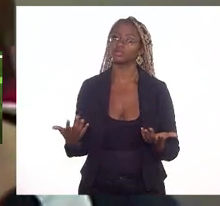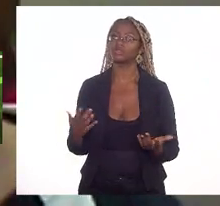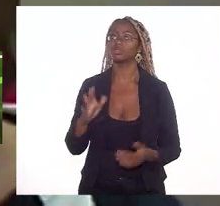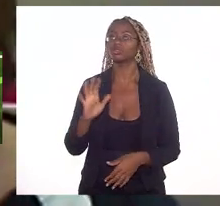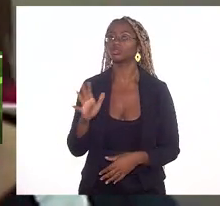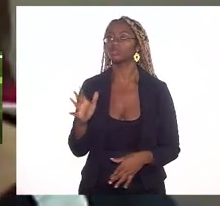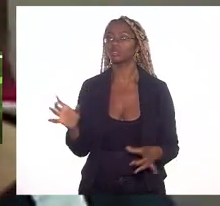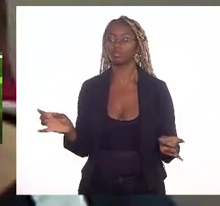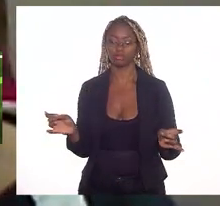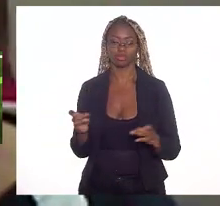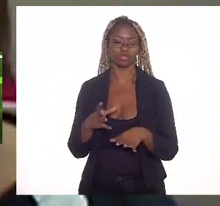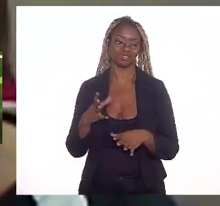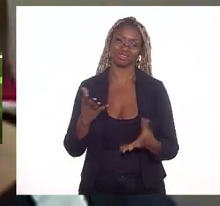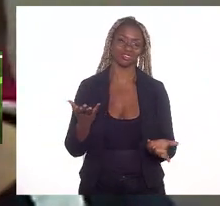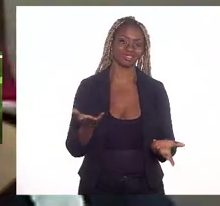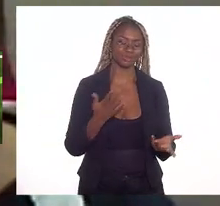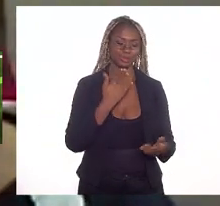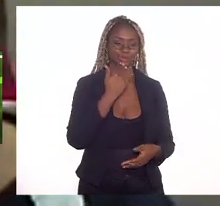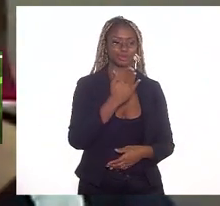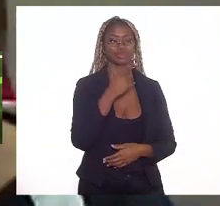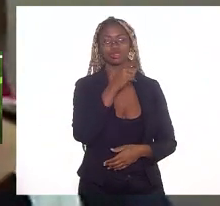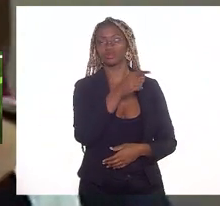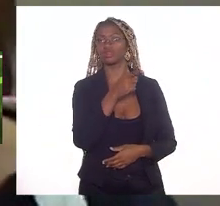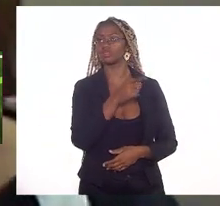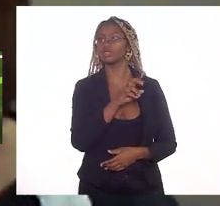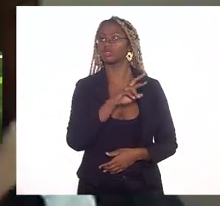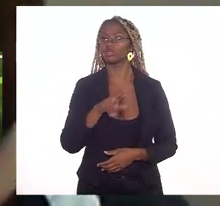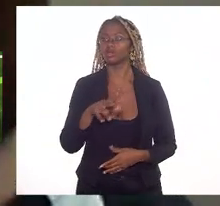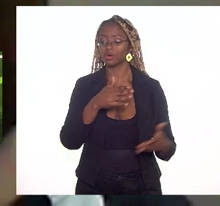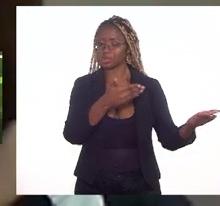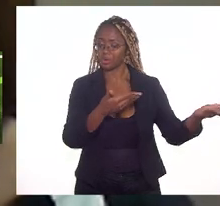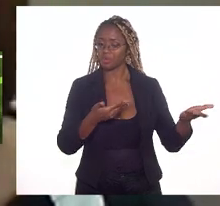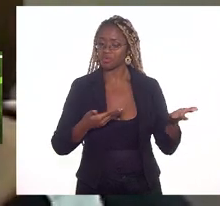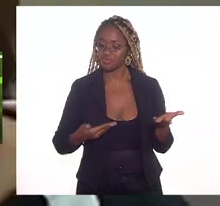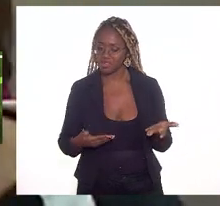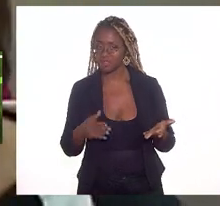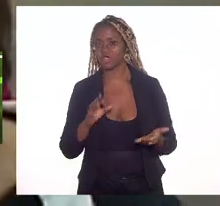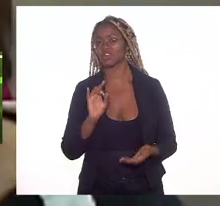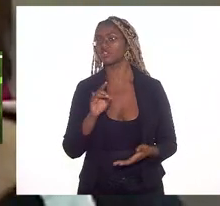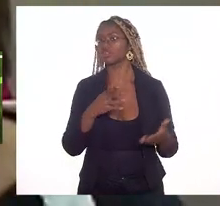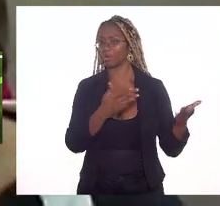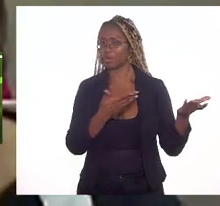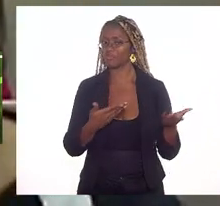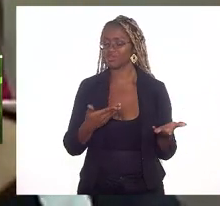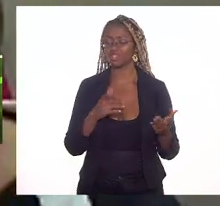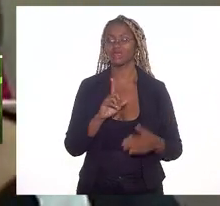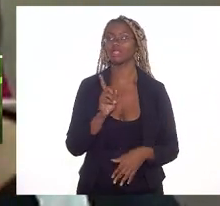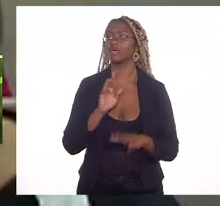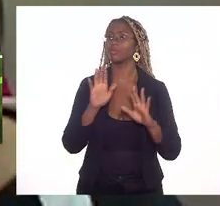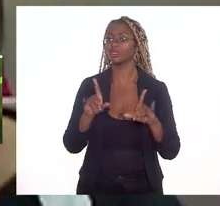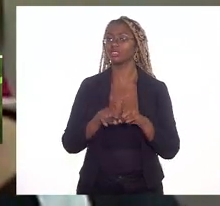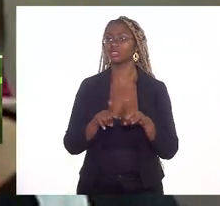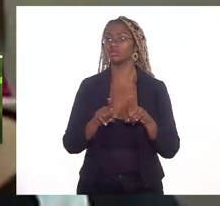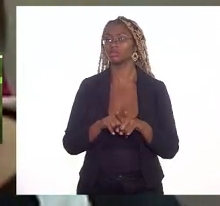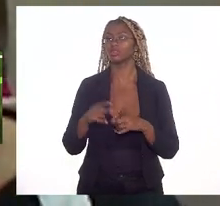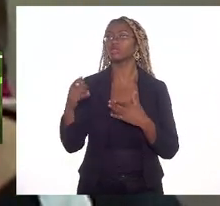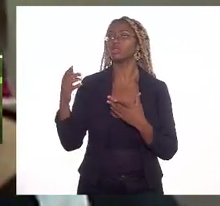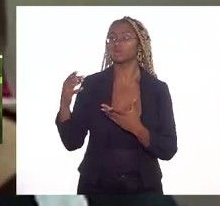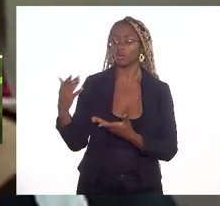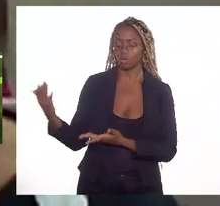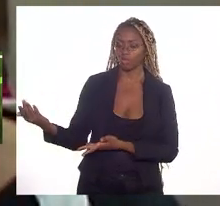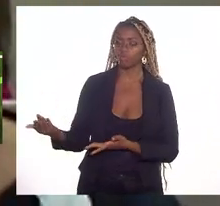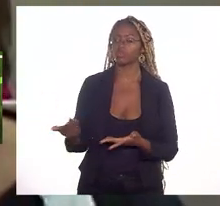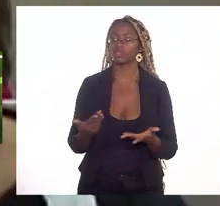meu encaminhamento, pedindo a Vossa Excelência que não só nos convide para essa instalação desse projeto,